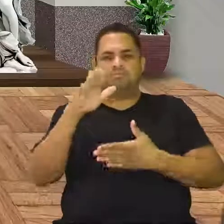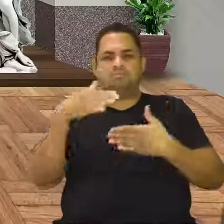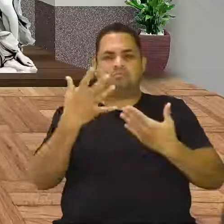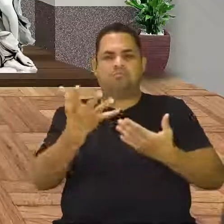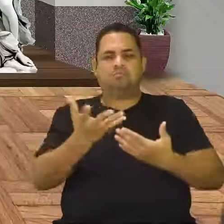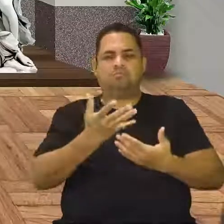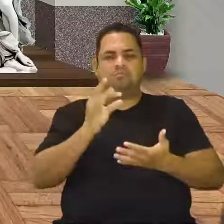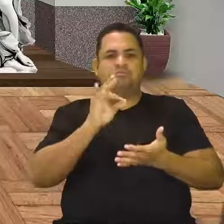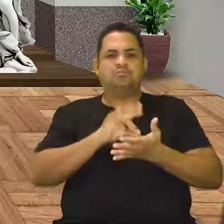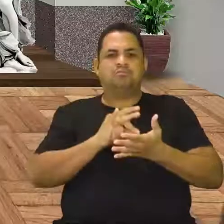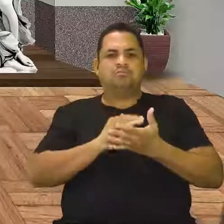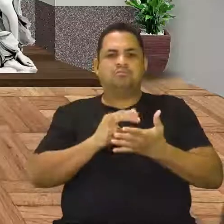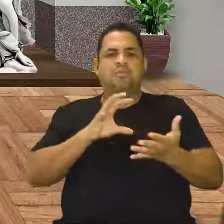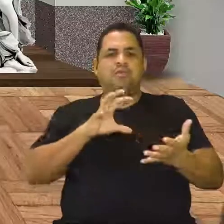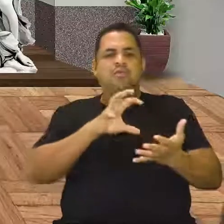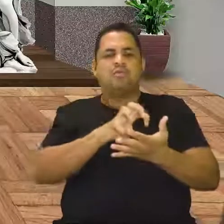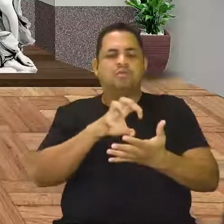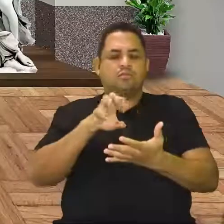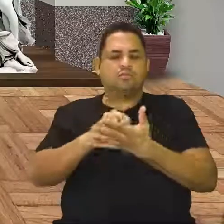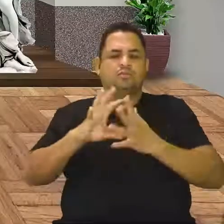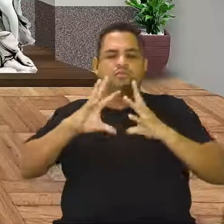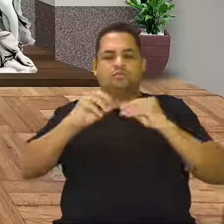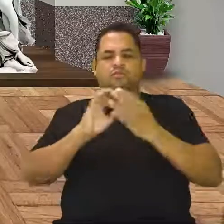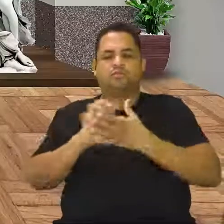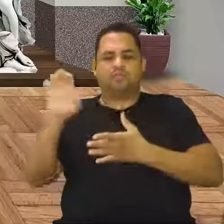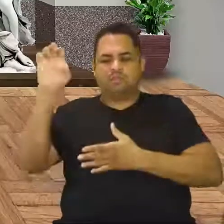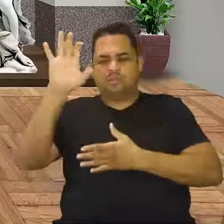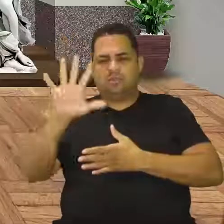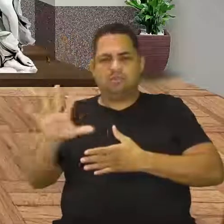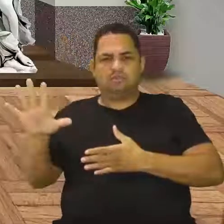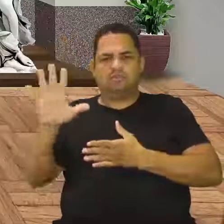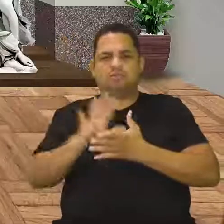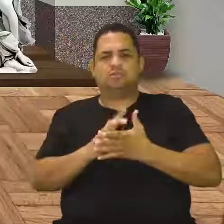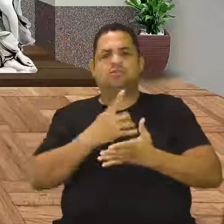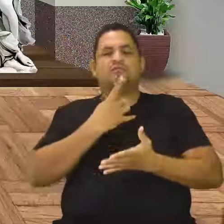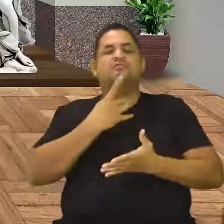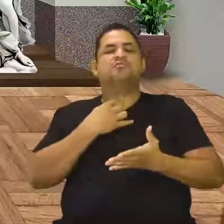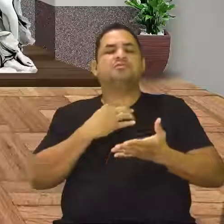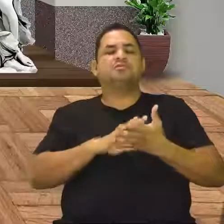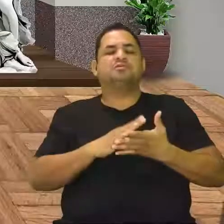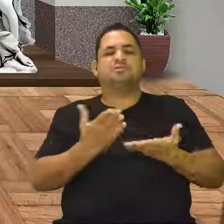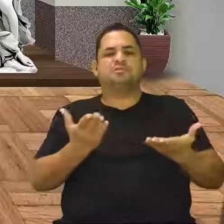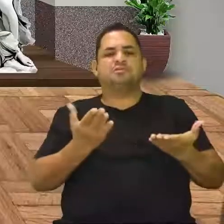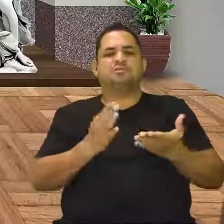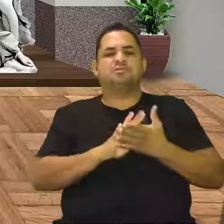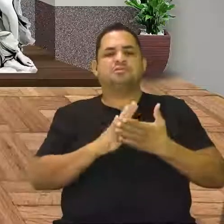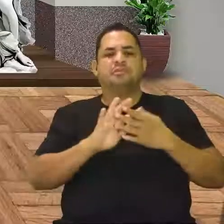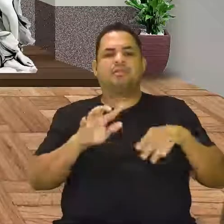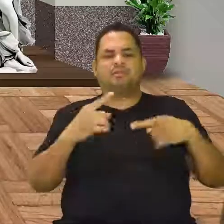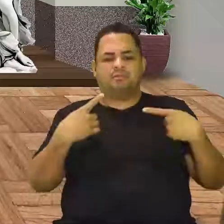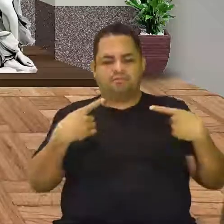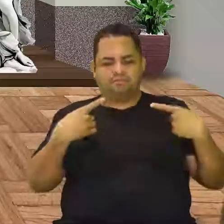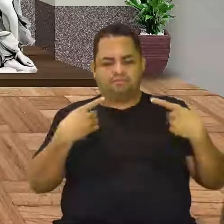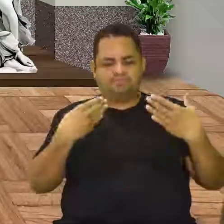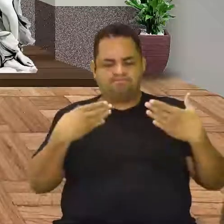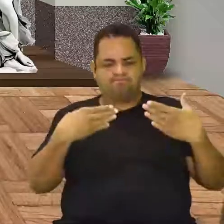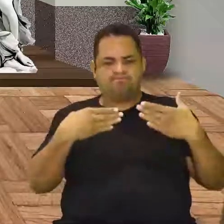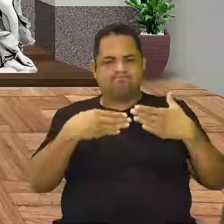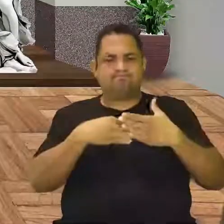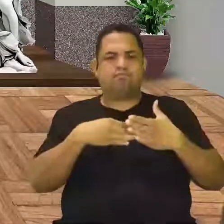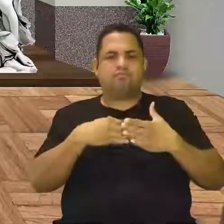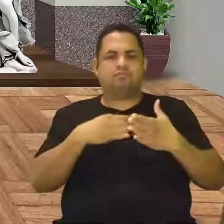queria de fato em que estavam a toda a Europa seu desejo ali memso mas vai ser combatido